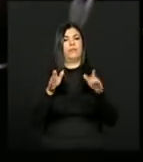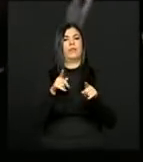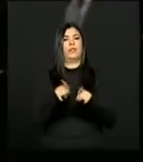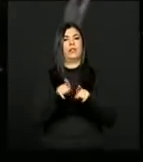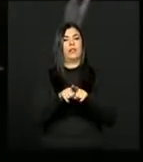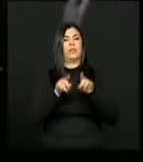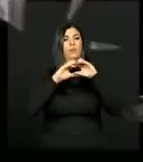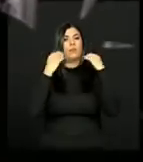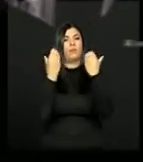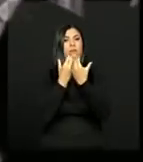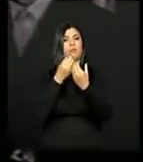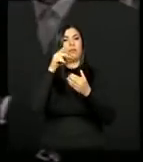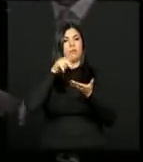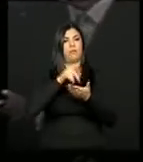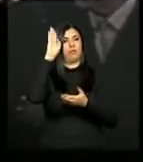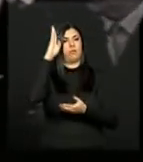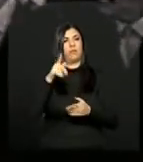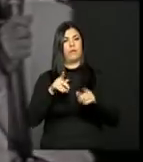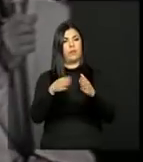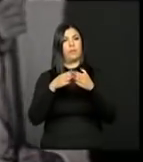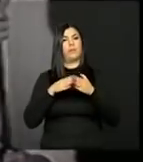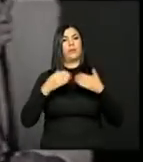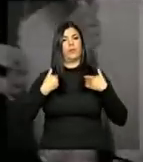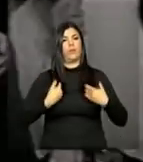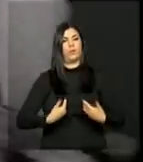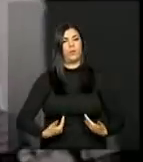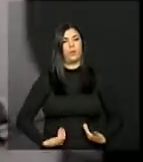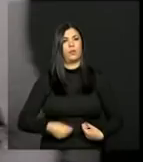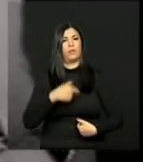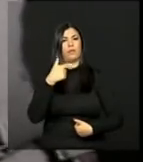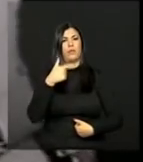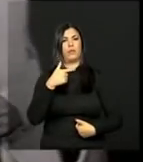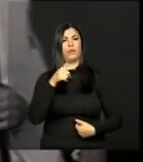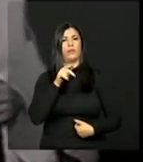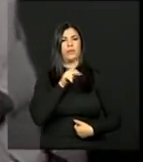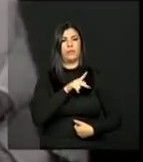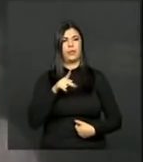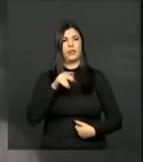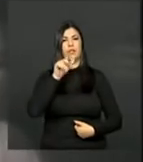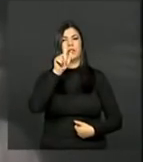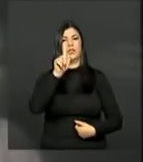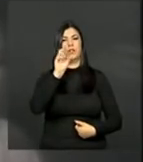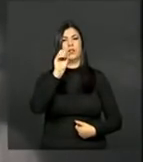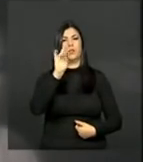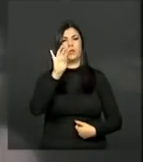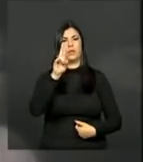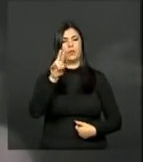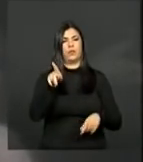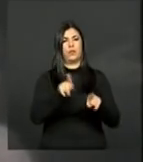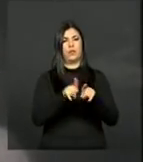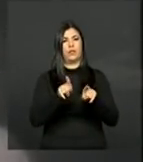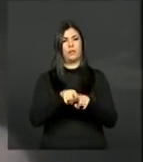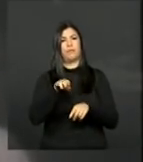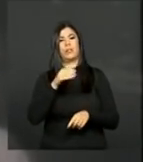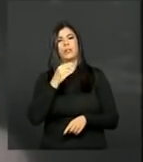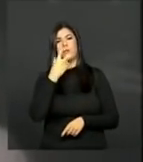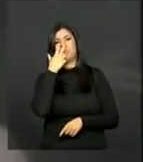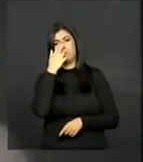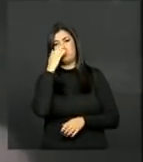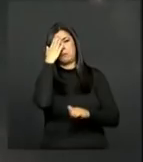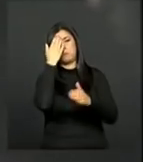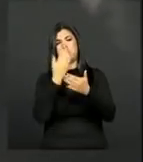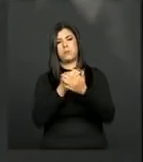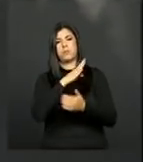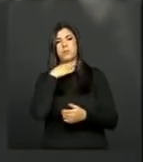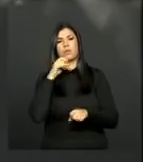verdade também pediu que fosse feito exames no corpo do ex-presidente João Gular a suspeita é que ele havia morrido por envenenamento e não